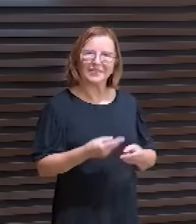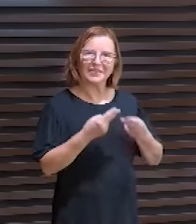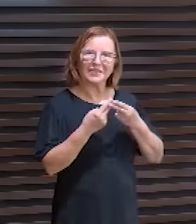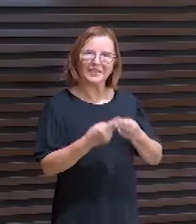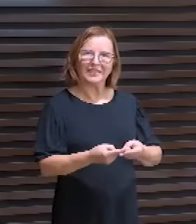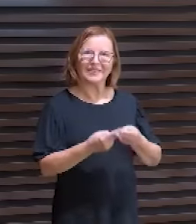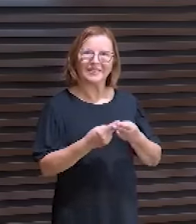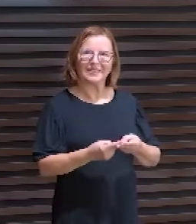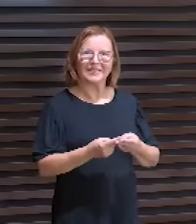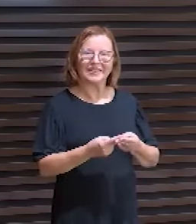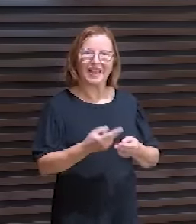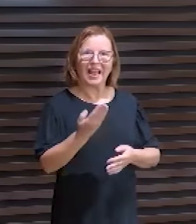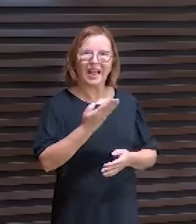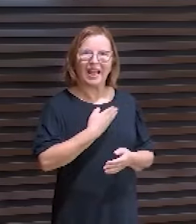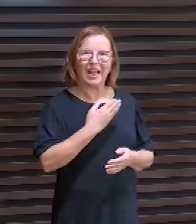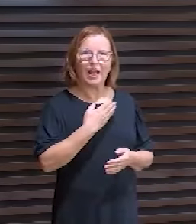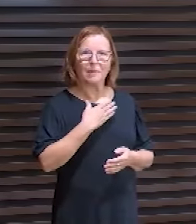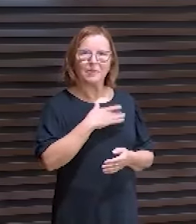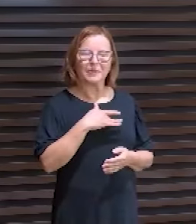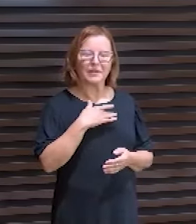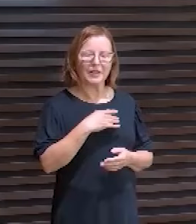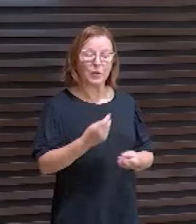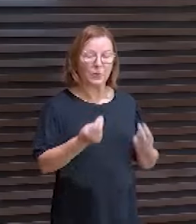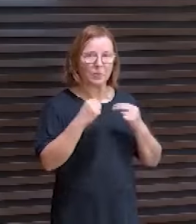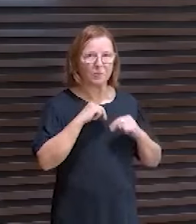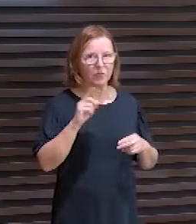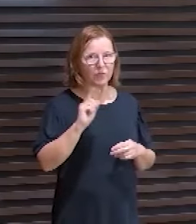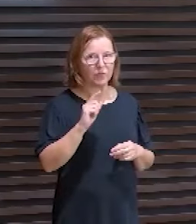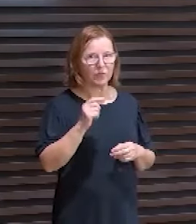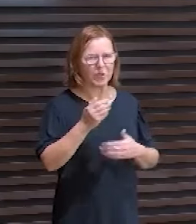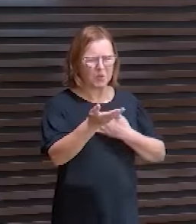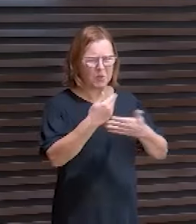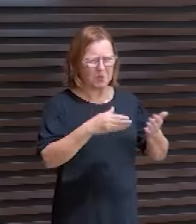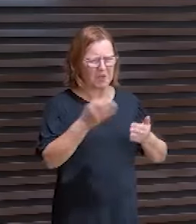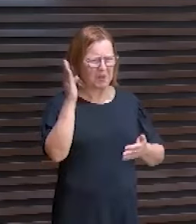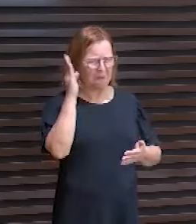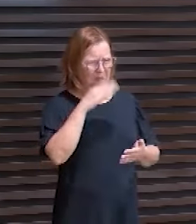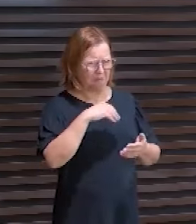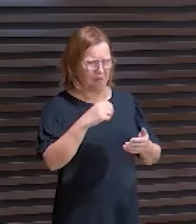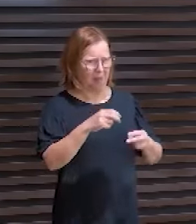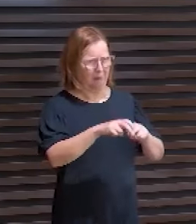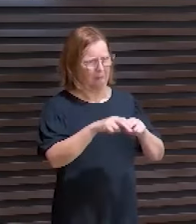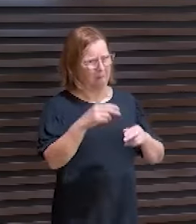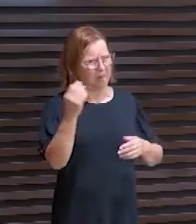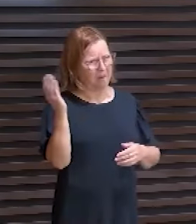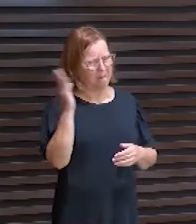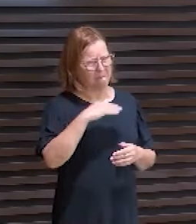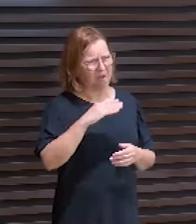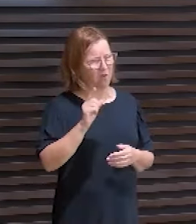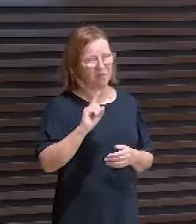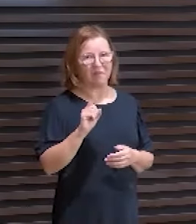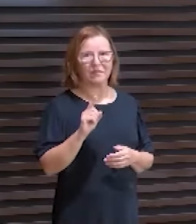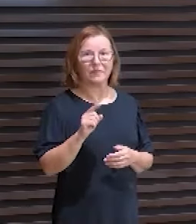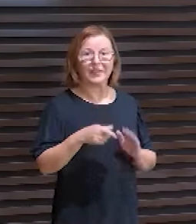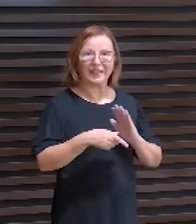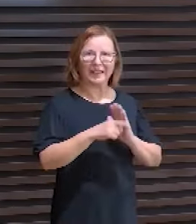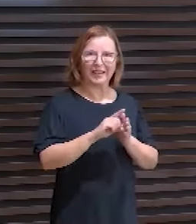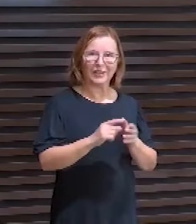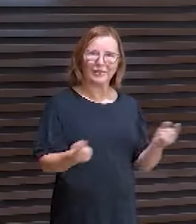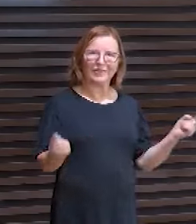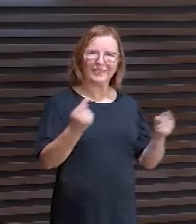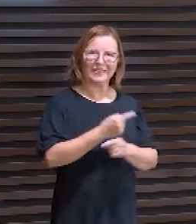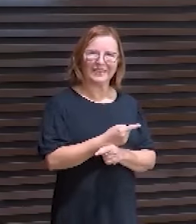compadecido Humildes não pagando mal por mal ou injúria por injúria Antes pelo